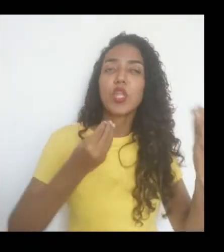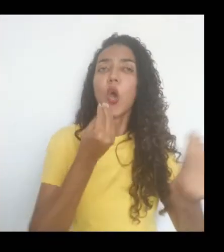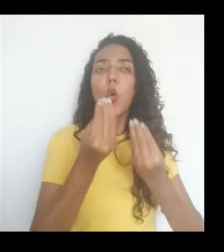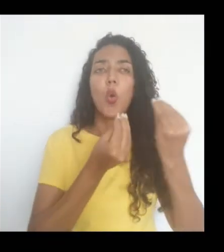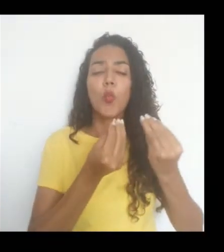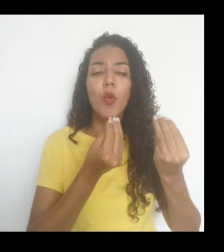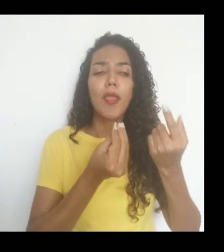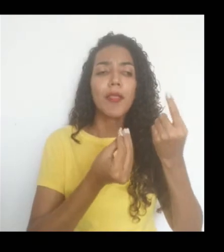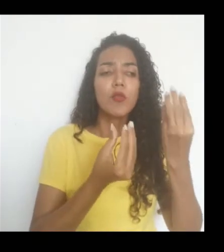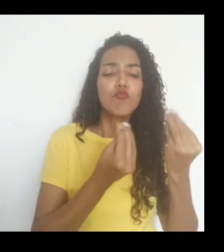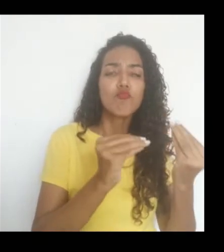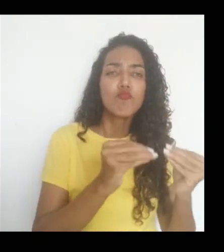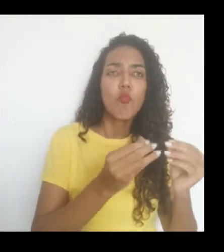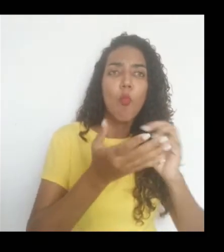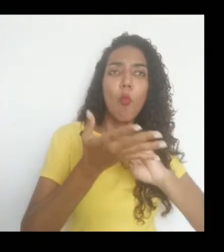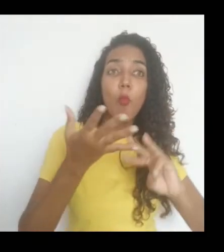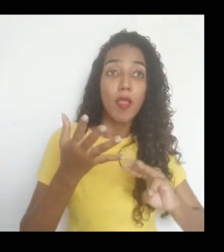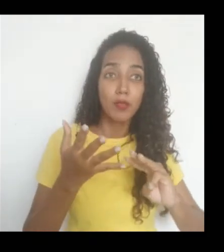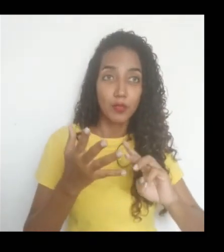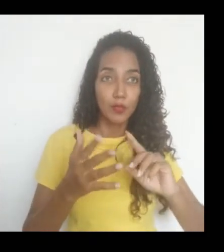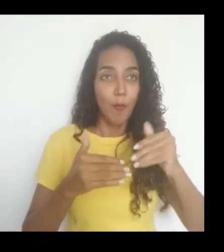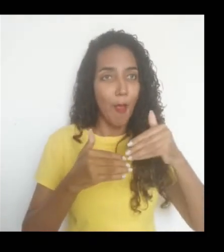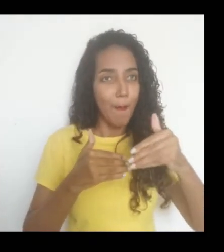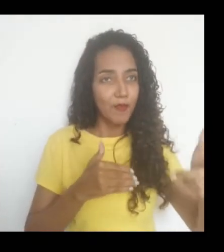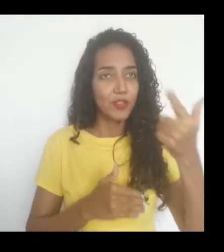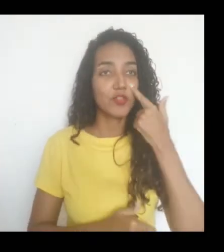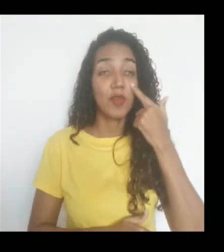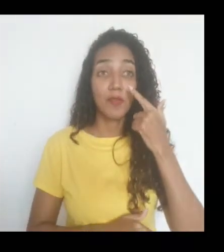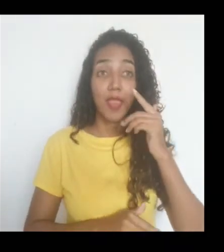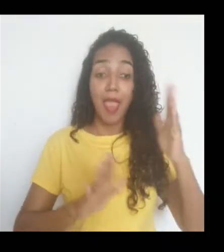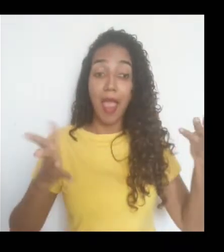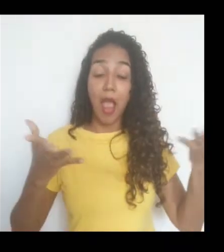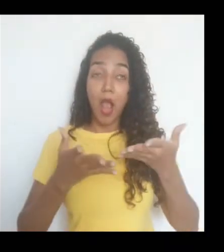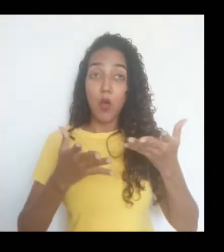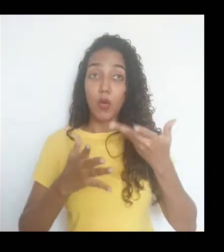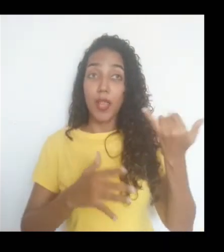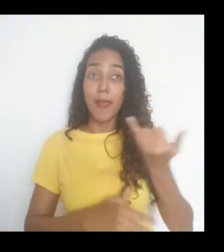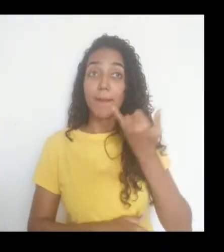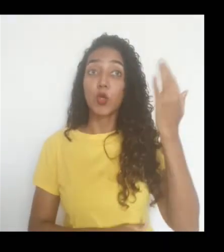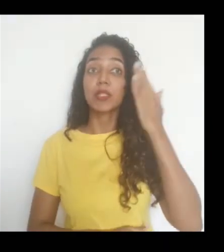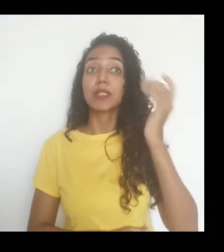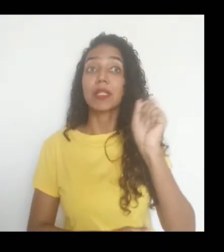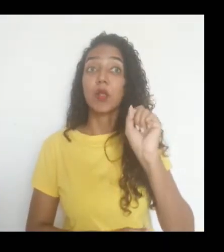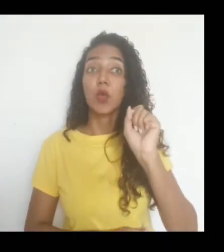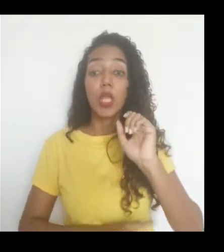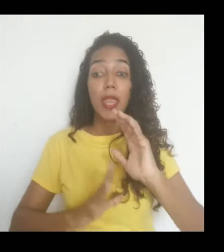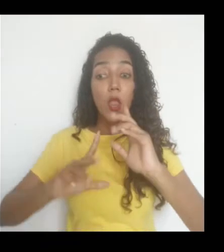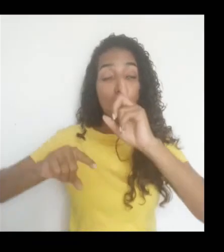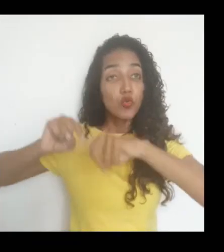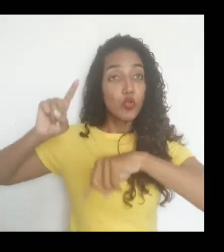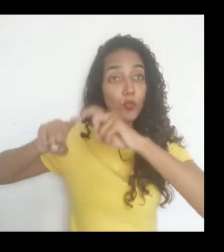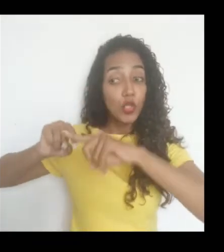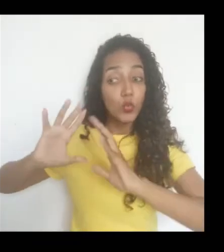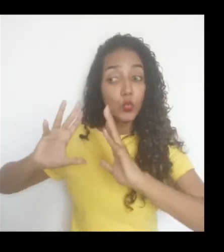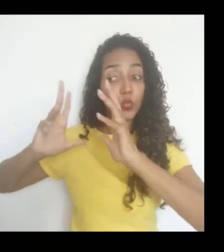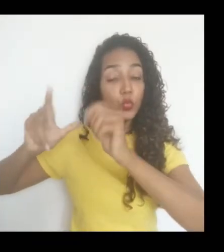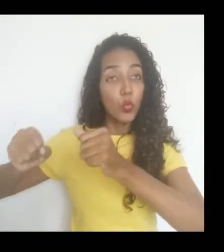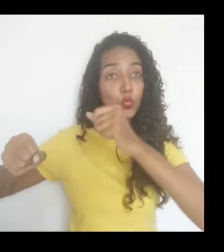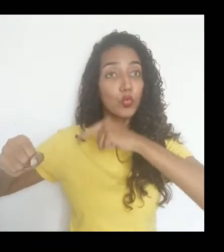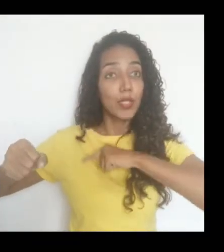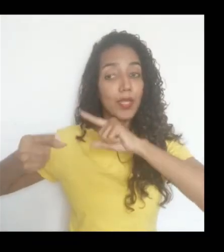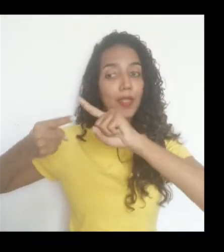saber que um objeto possui dados, que são os seus atributos, né, propriedades, e métodos,